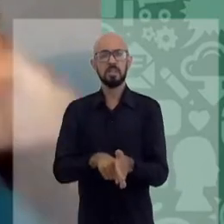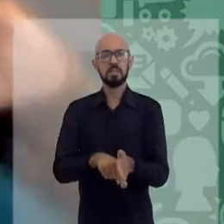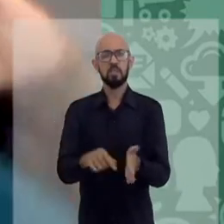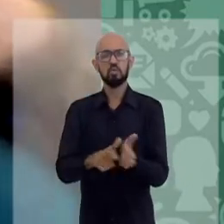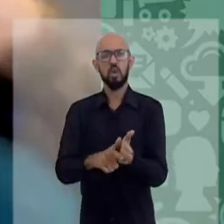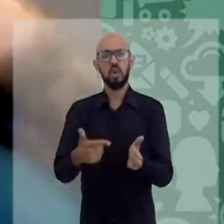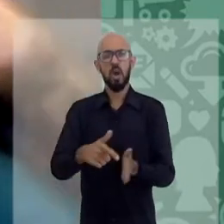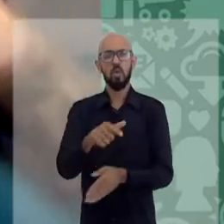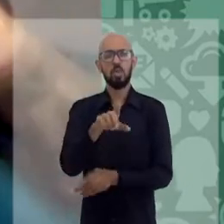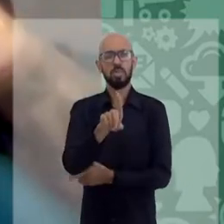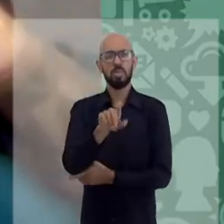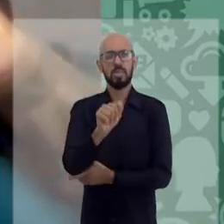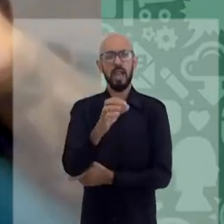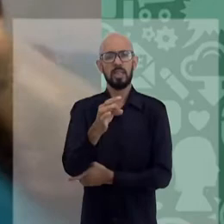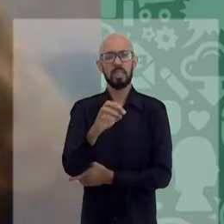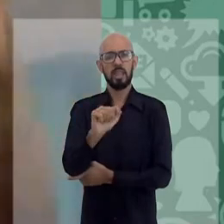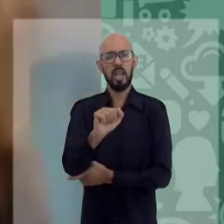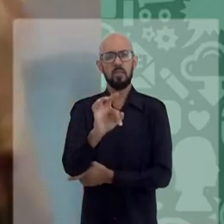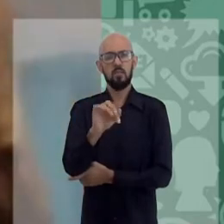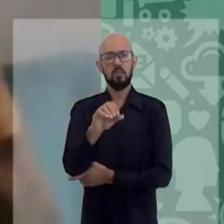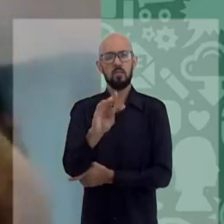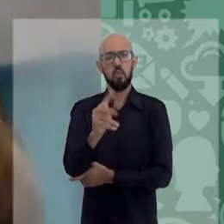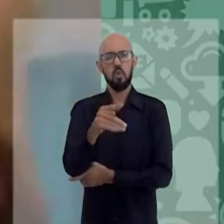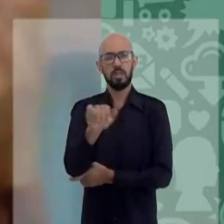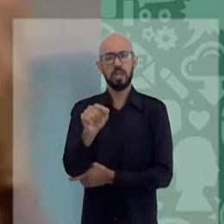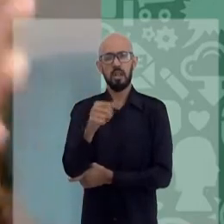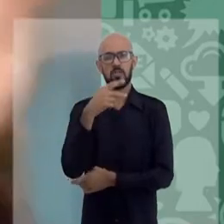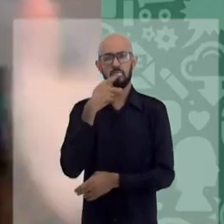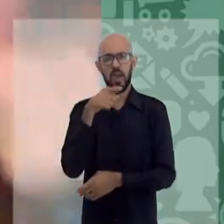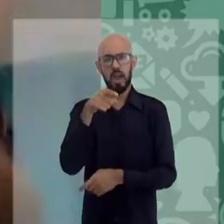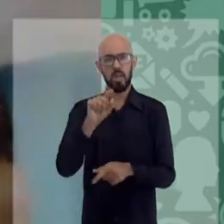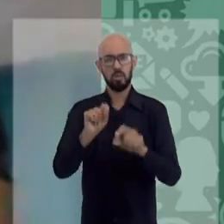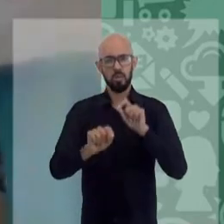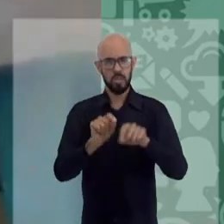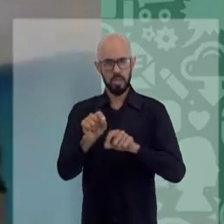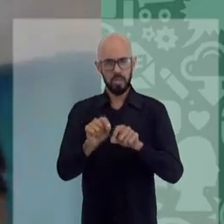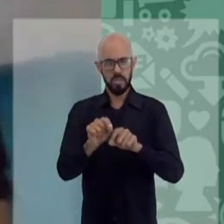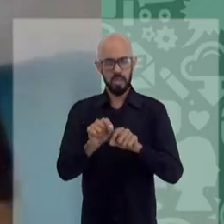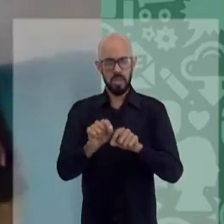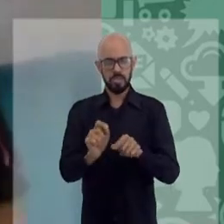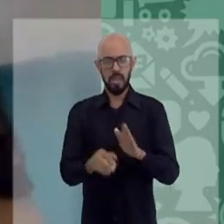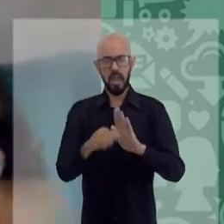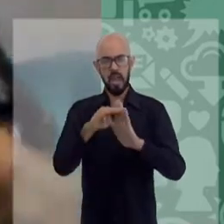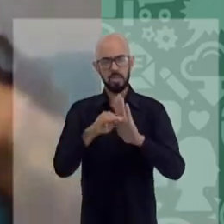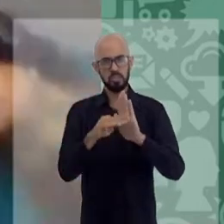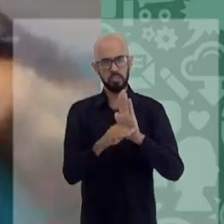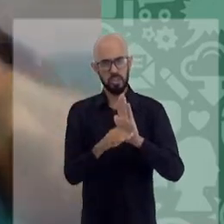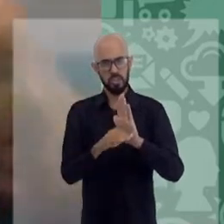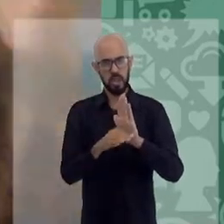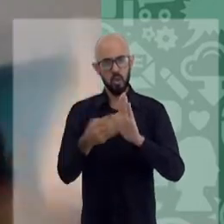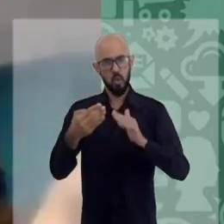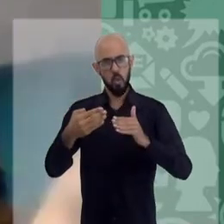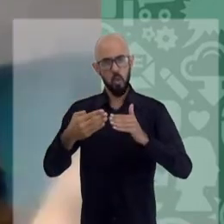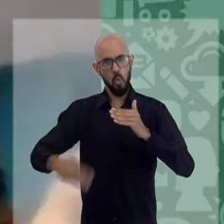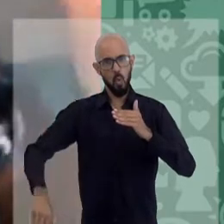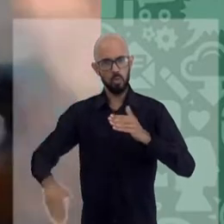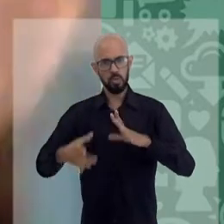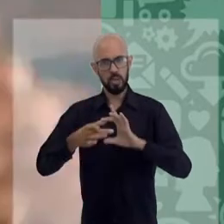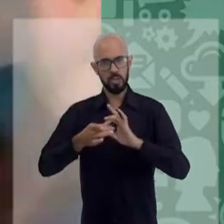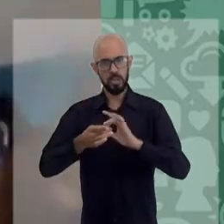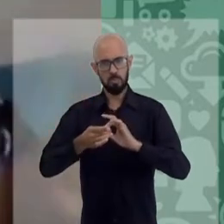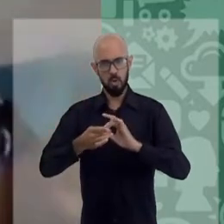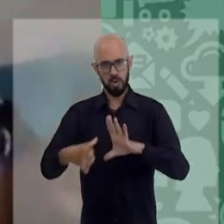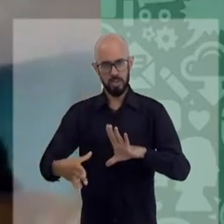que a agenda, né, essa narrativa antidemocrática, ela tem uma rejeição maior